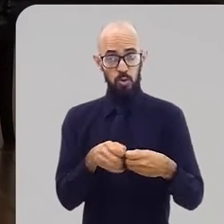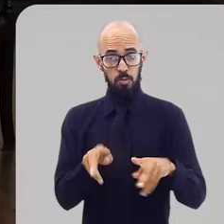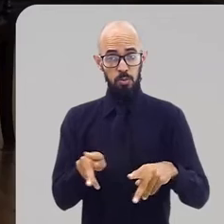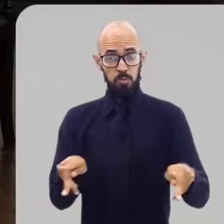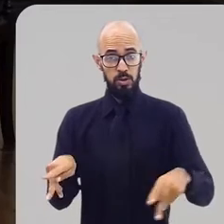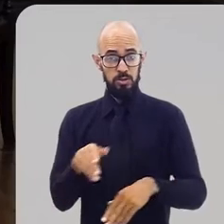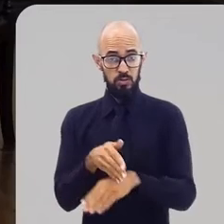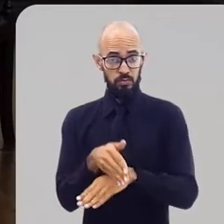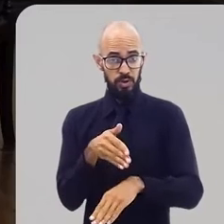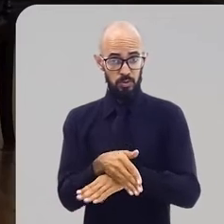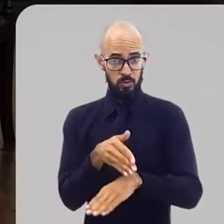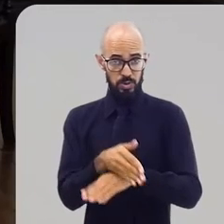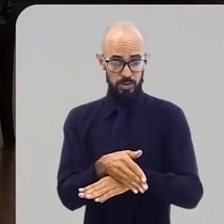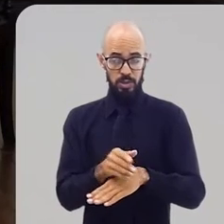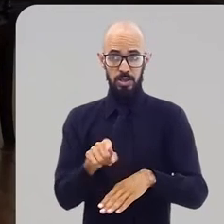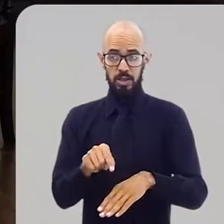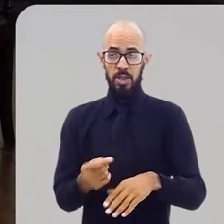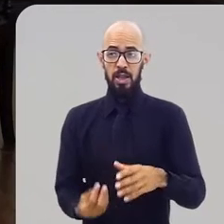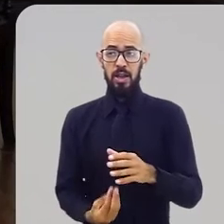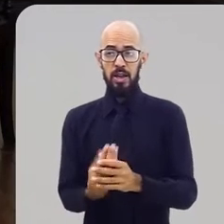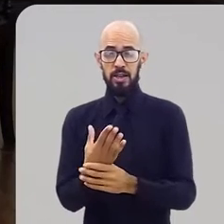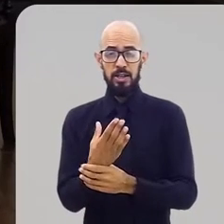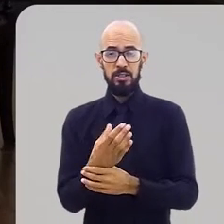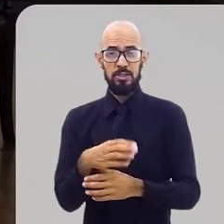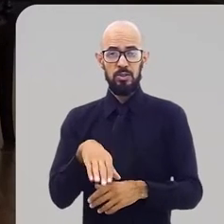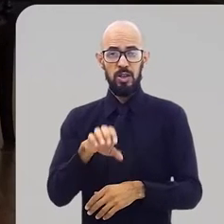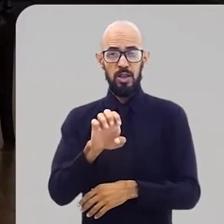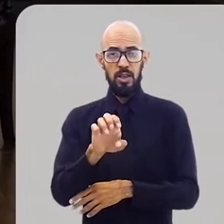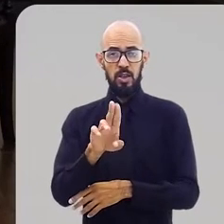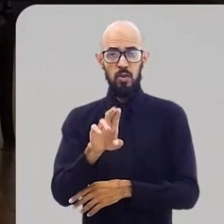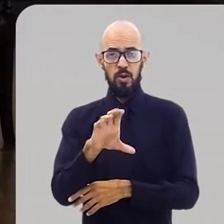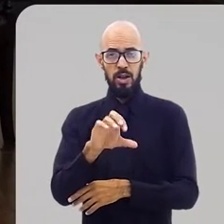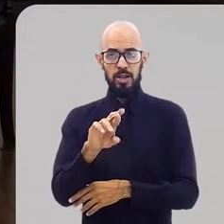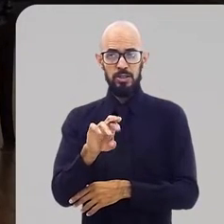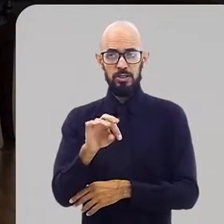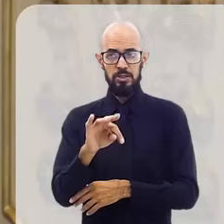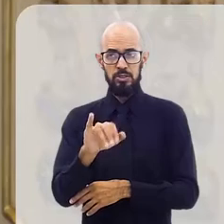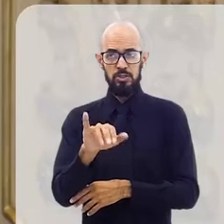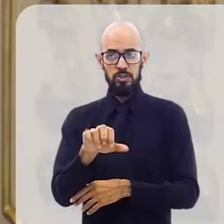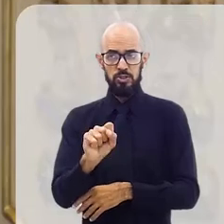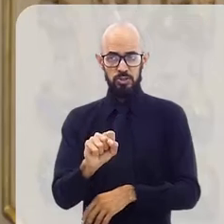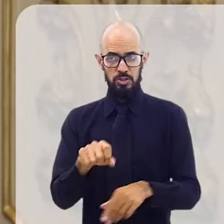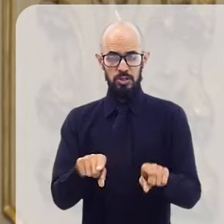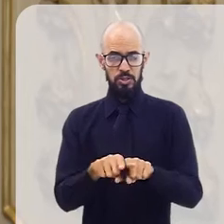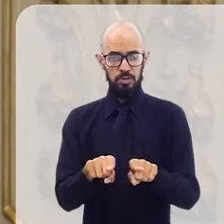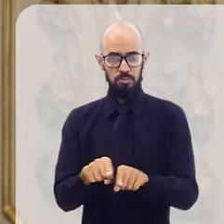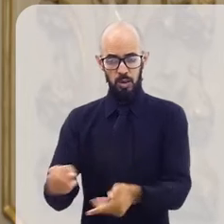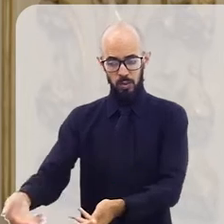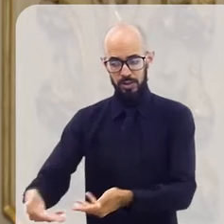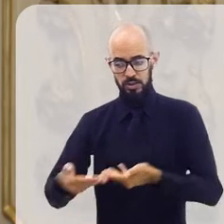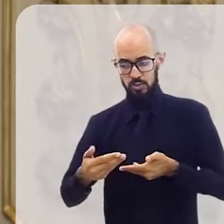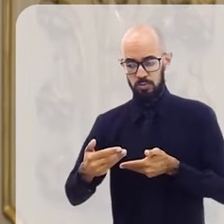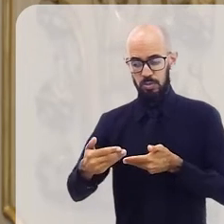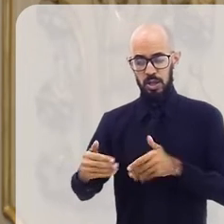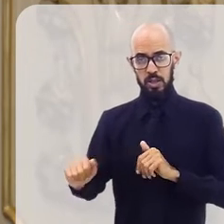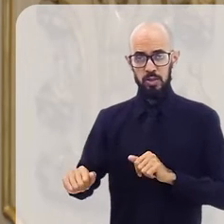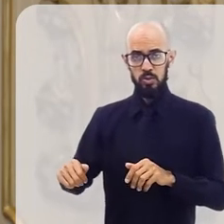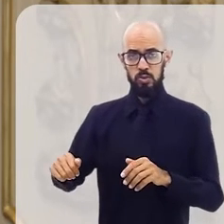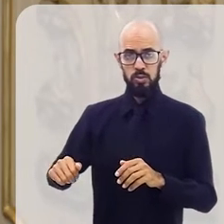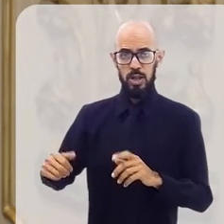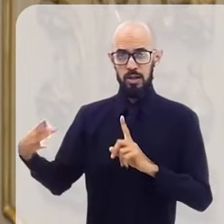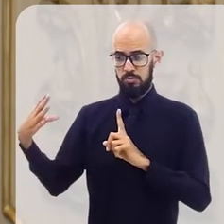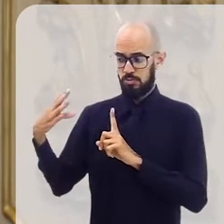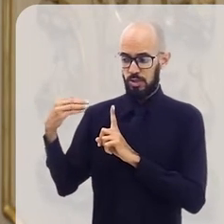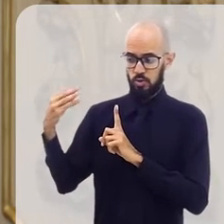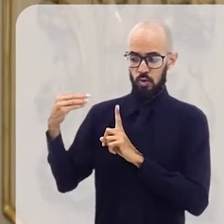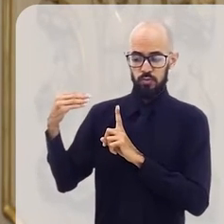a celebração da Eucaristia o atendimento é das confissões é que é o texto ou seja